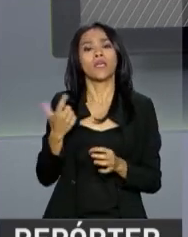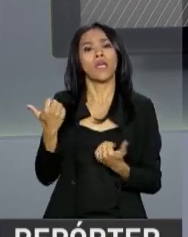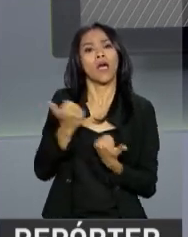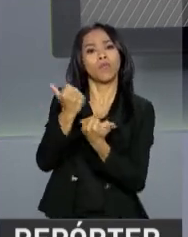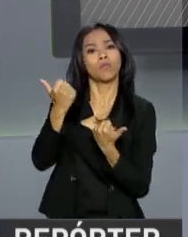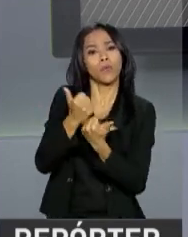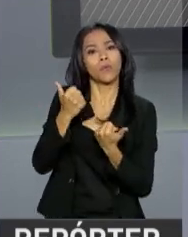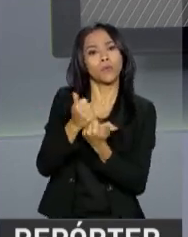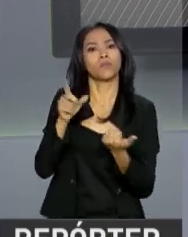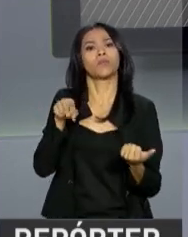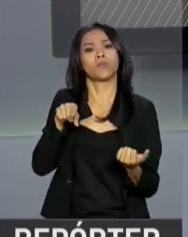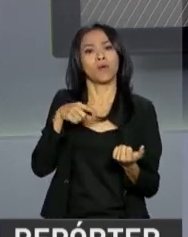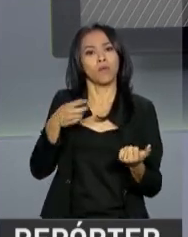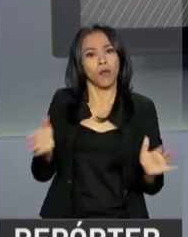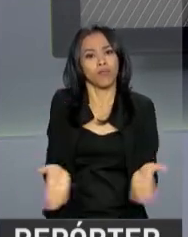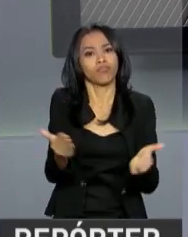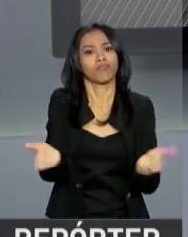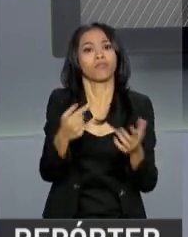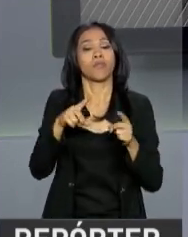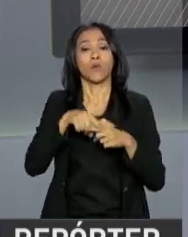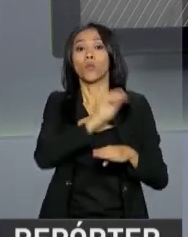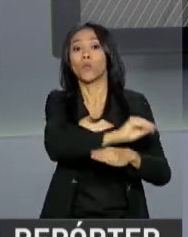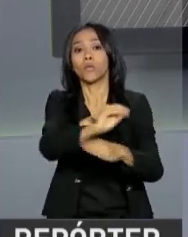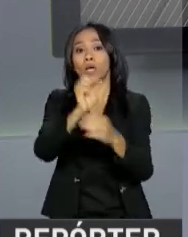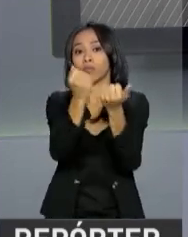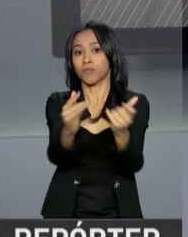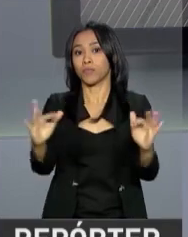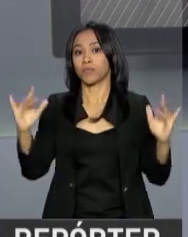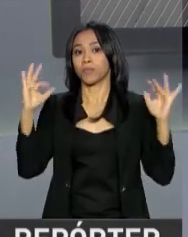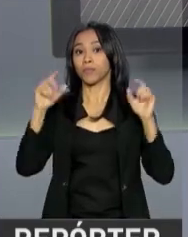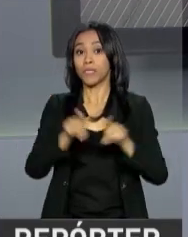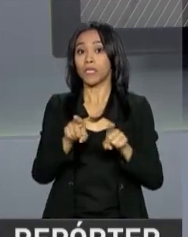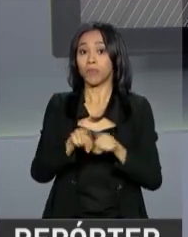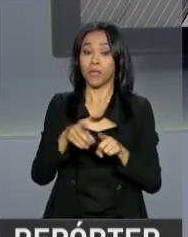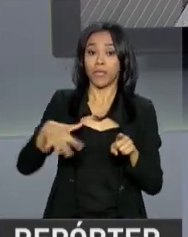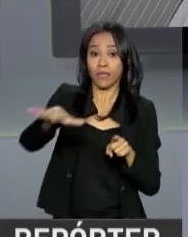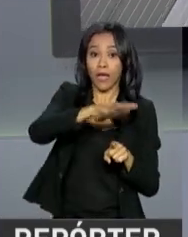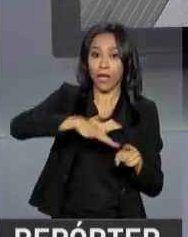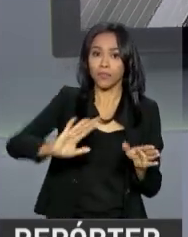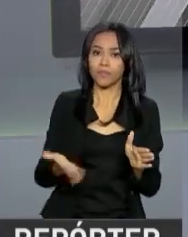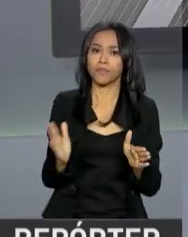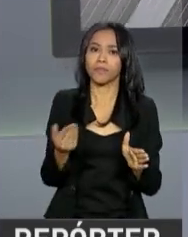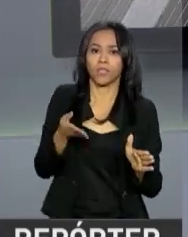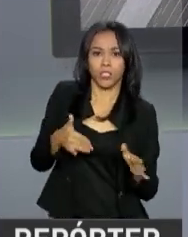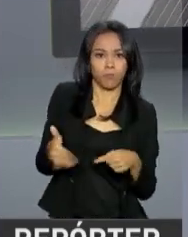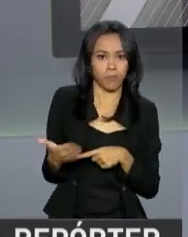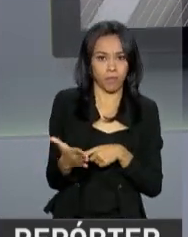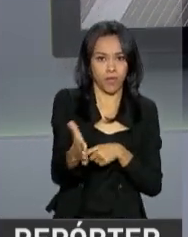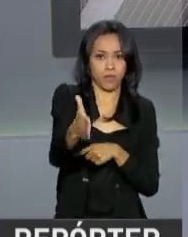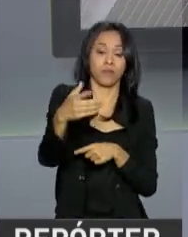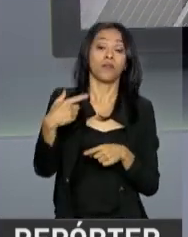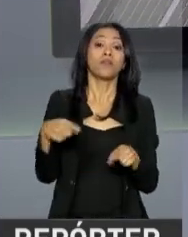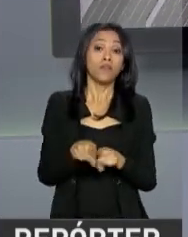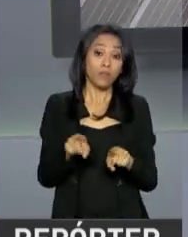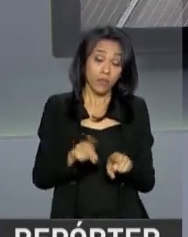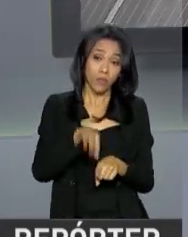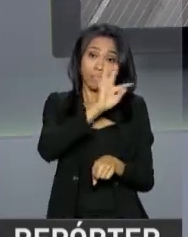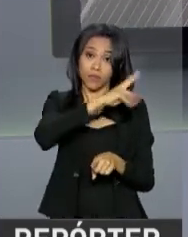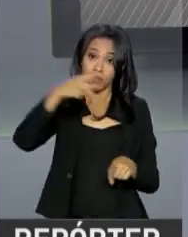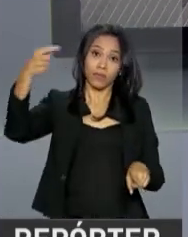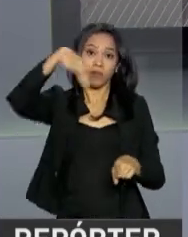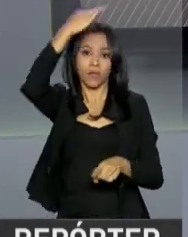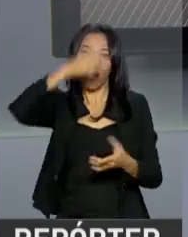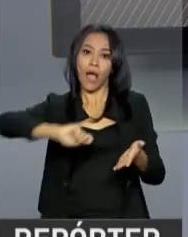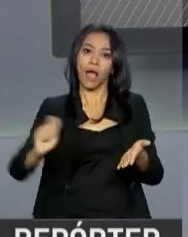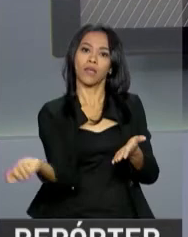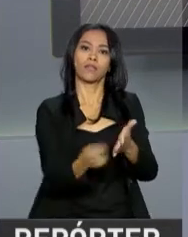campo a sustentabilidade ambiental ea produção de pescados e ainda o presidente temer assinou decreto que vai permitir que